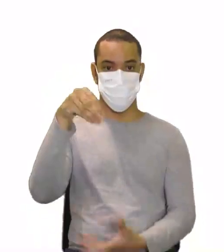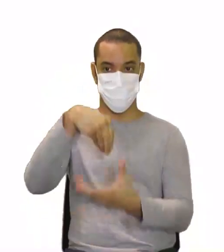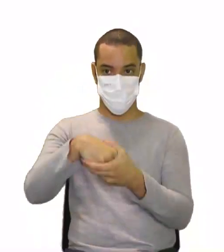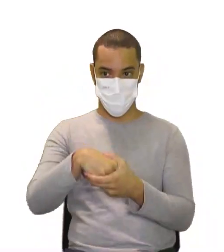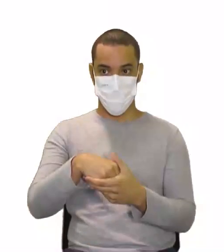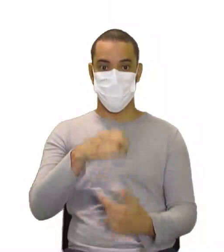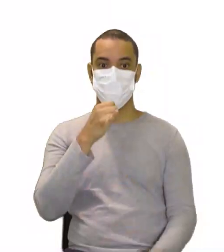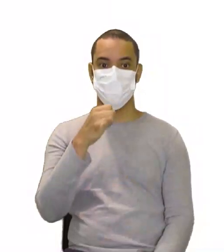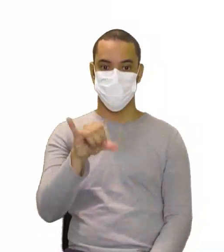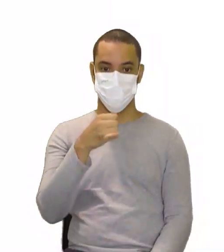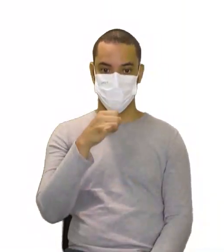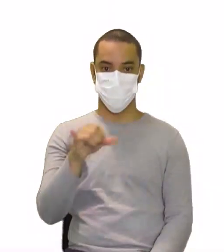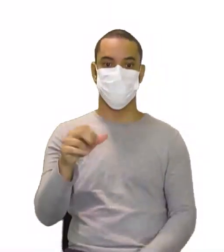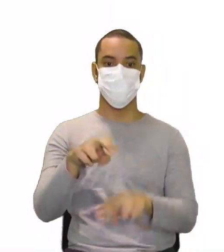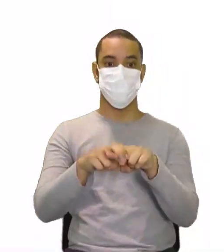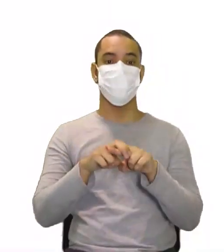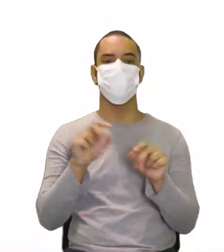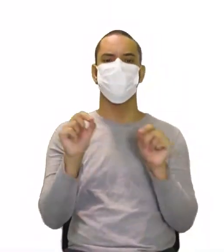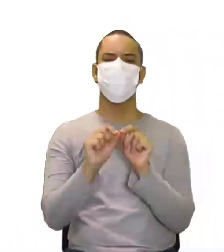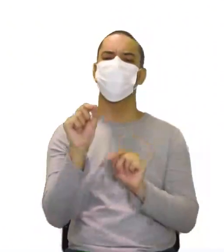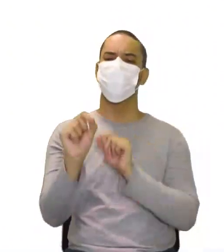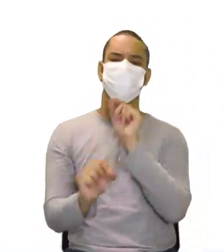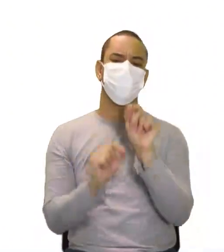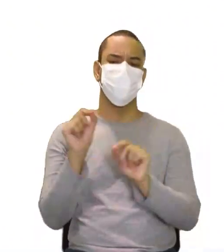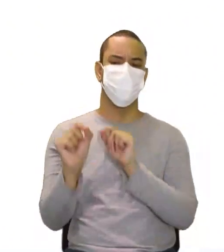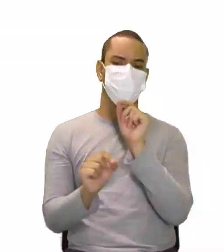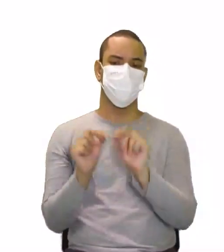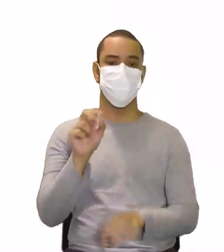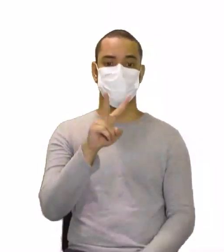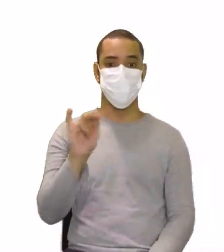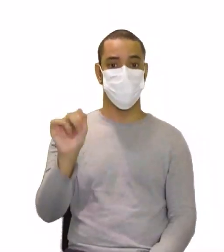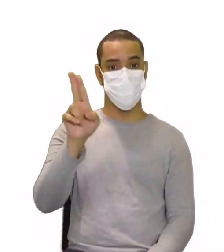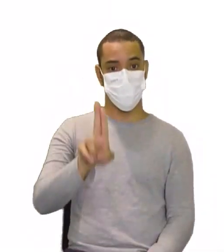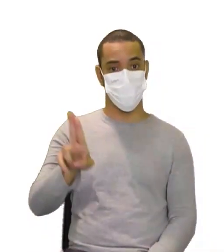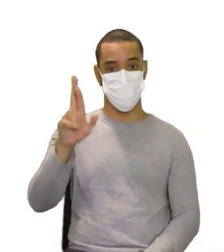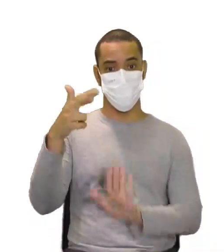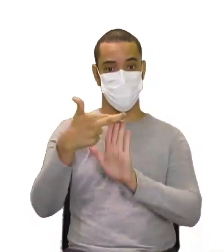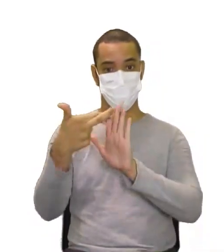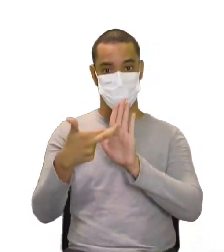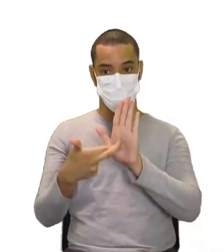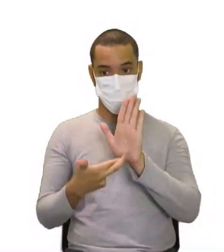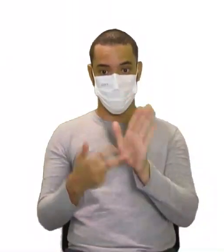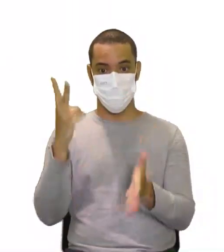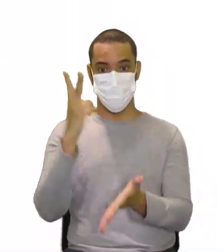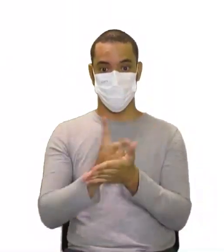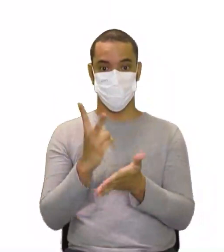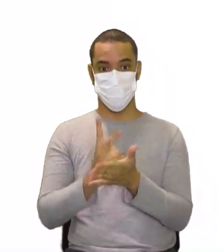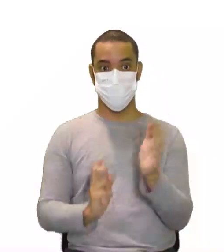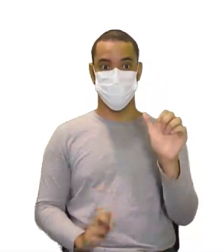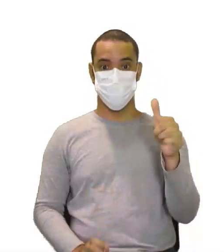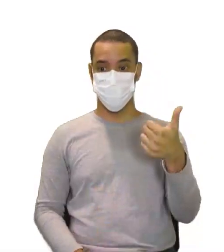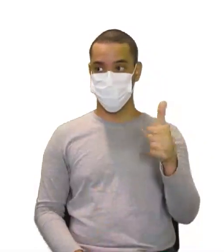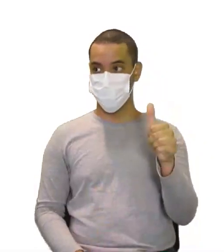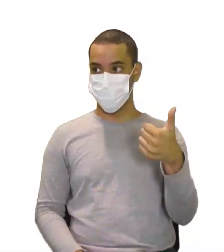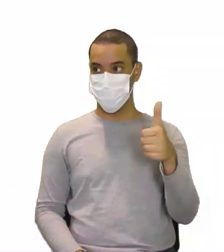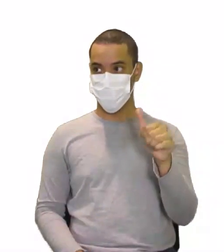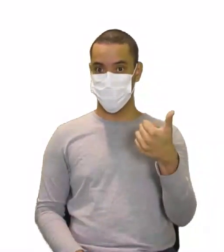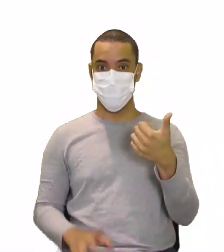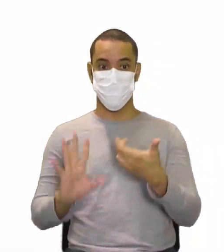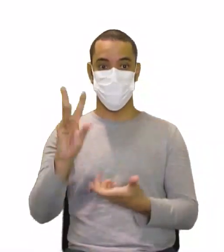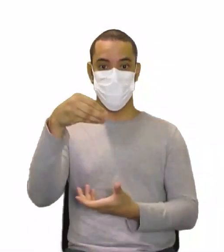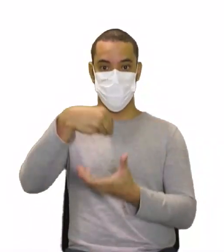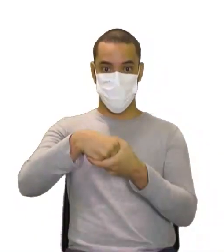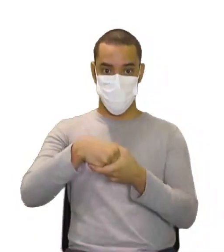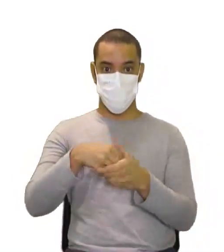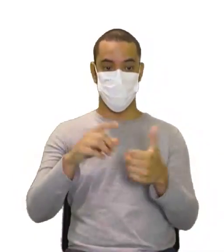corrente elétrica. Aí você vai fazer o quê? Você vai usar a regra da mão direita. Você vai colocar o